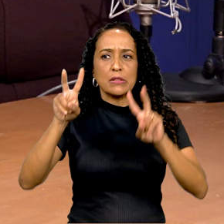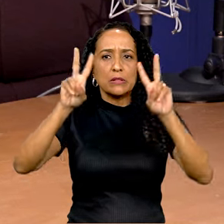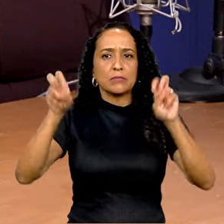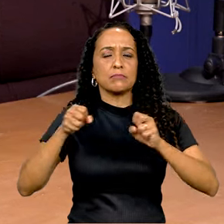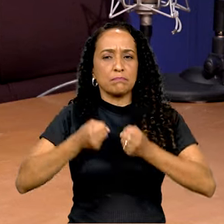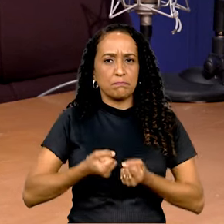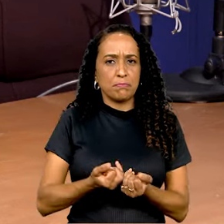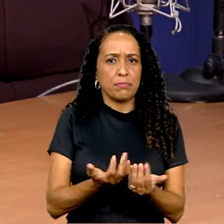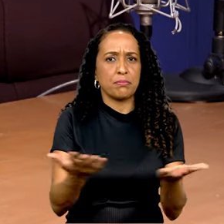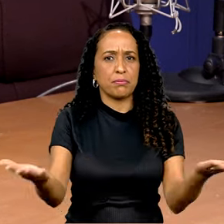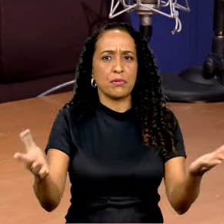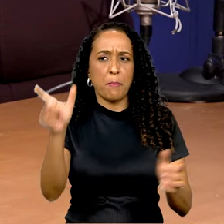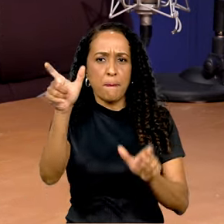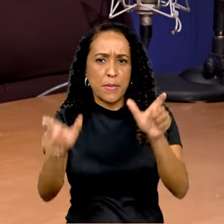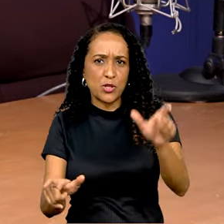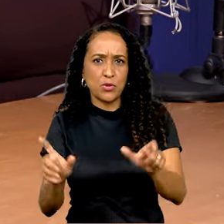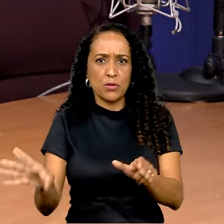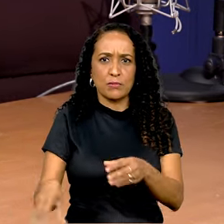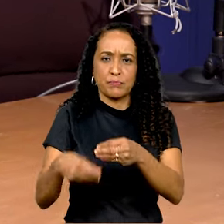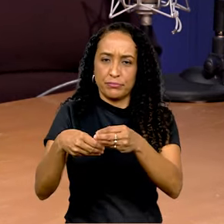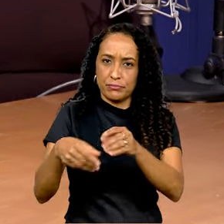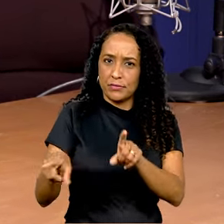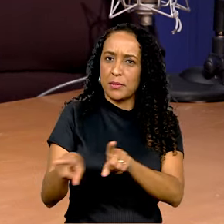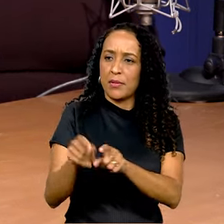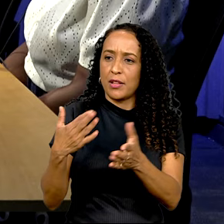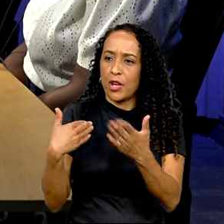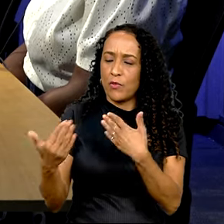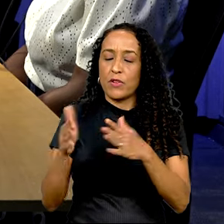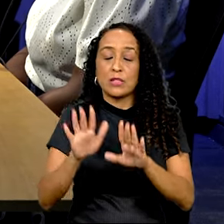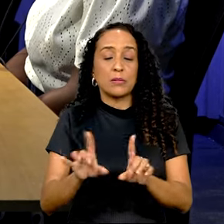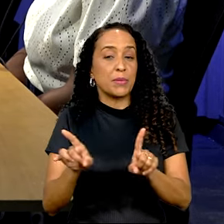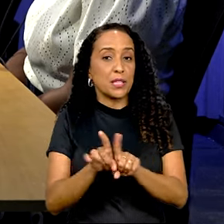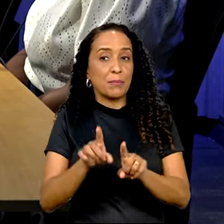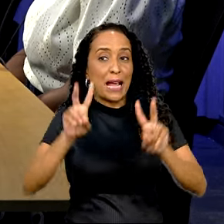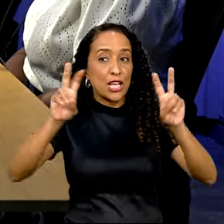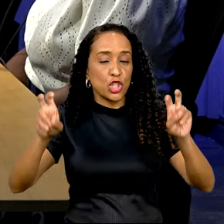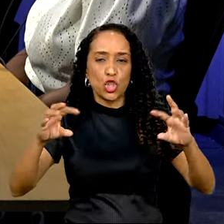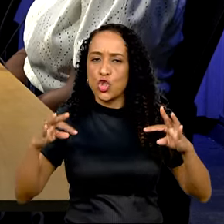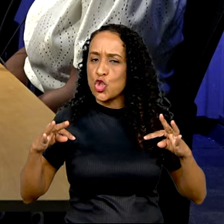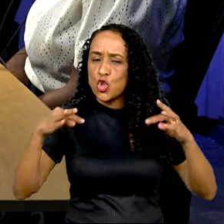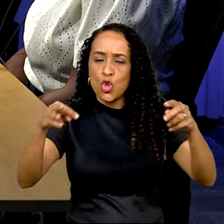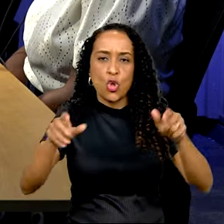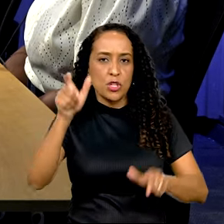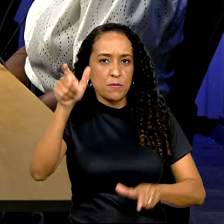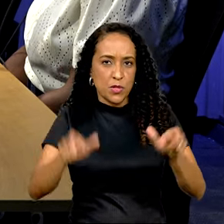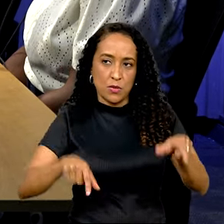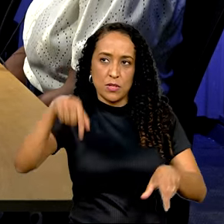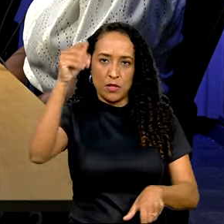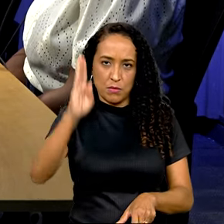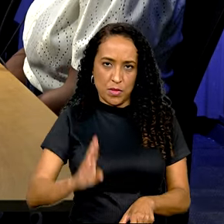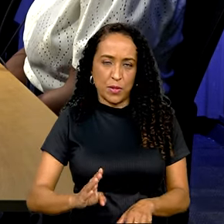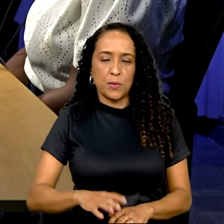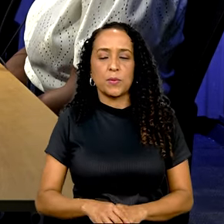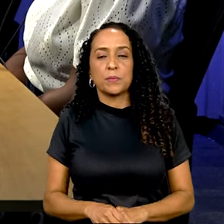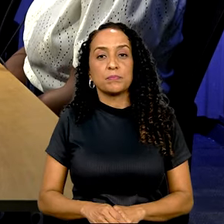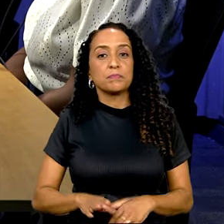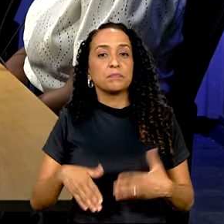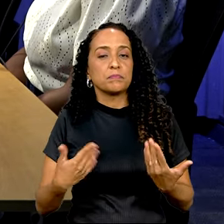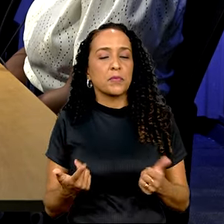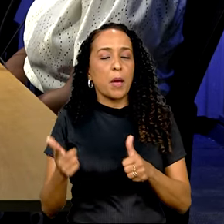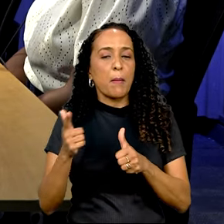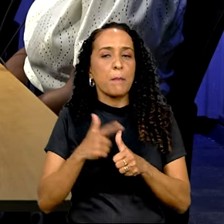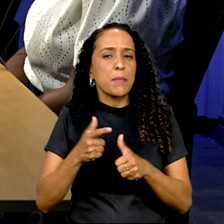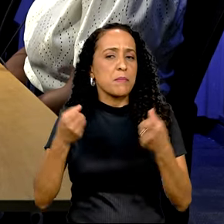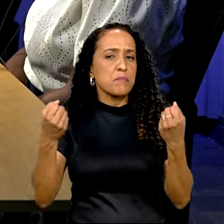assunto não só para quem é parte da bole dessa conversa mas esse é um assunto de todas as pessoas aqui no Brasil Então a